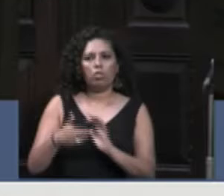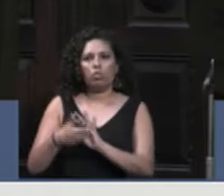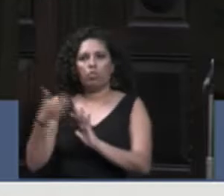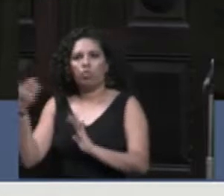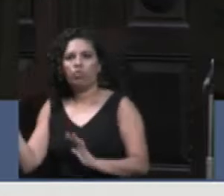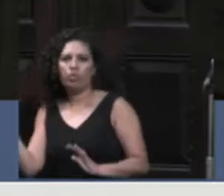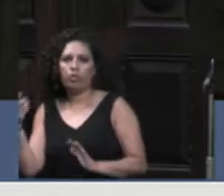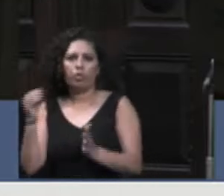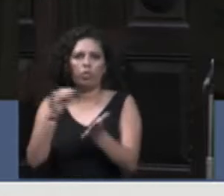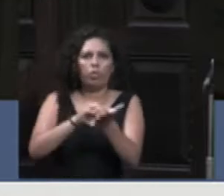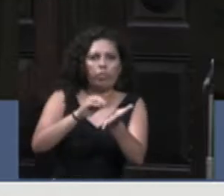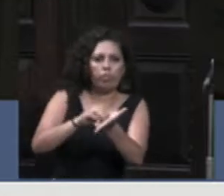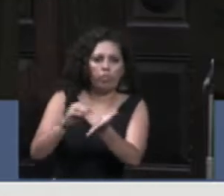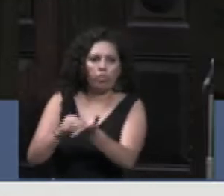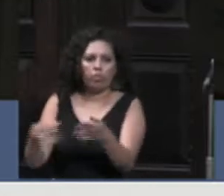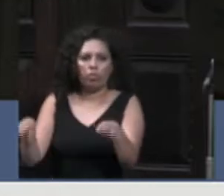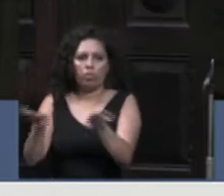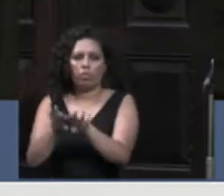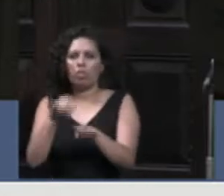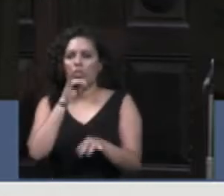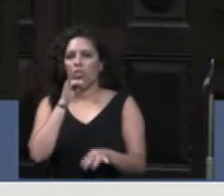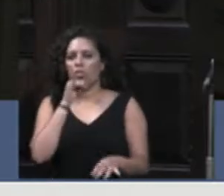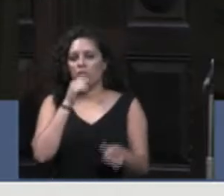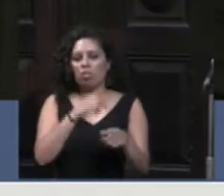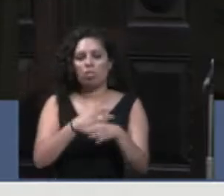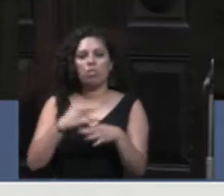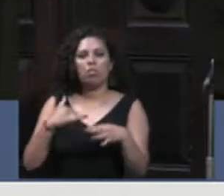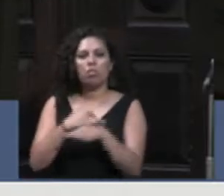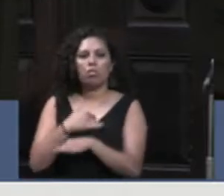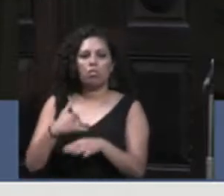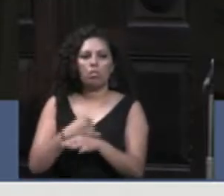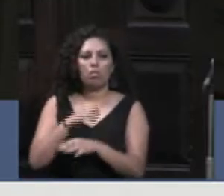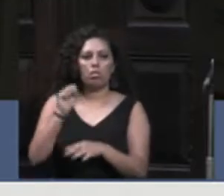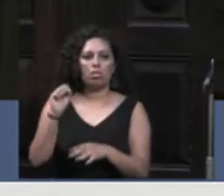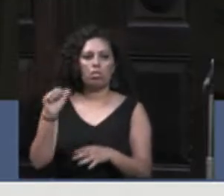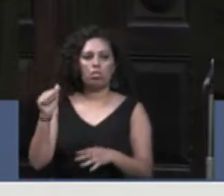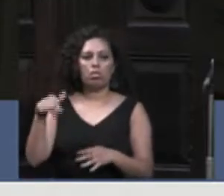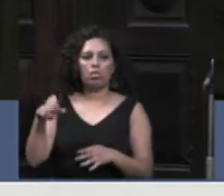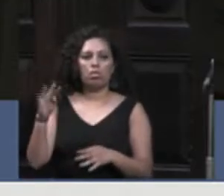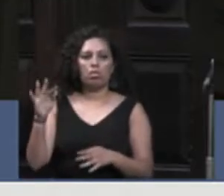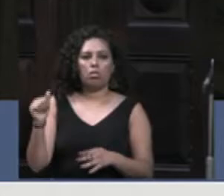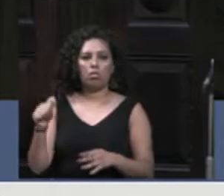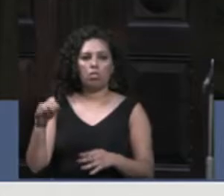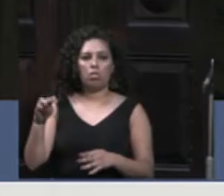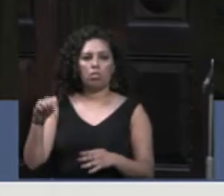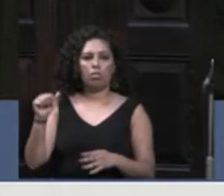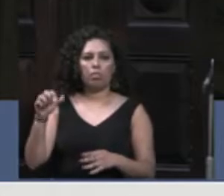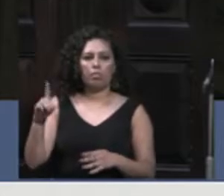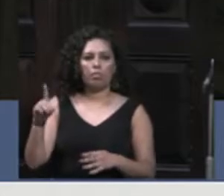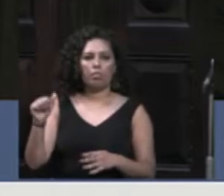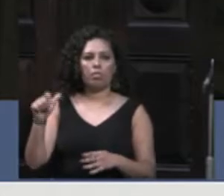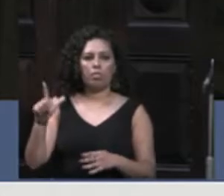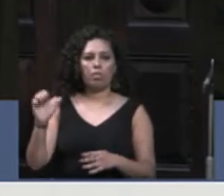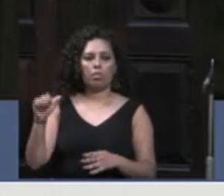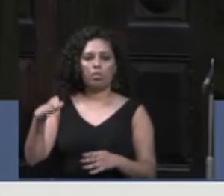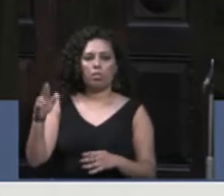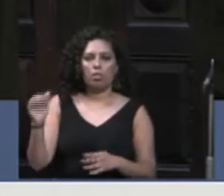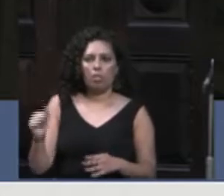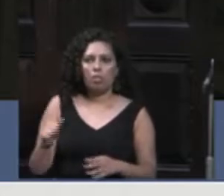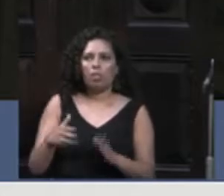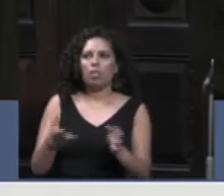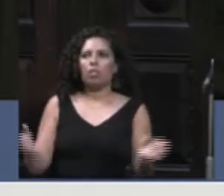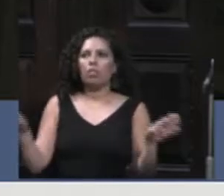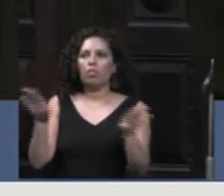de um município, como por exemplo Santa Maria Madalena, e coloca no município de São Sebastião do Alto, ora, não está extinguindo a comarca